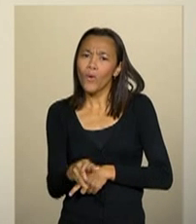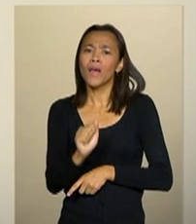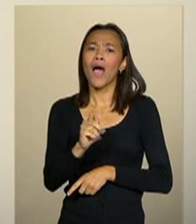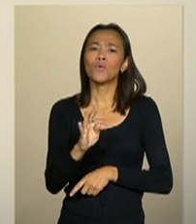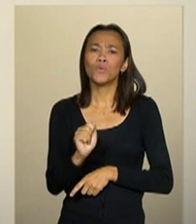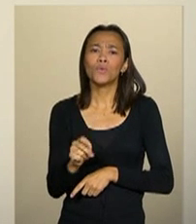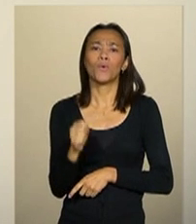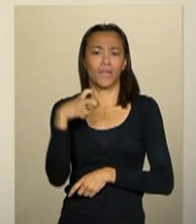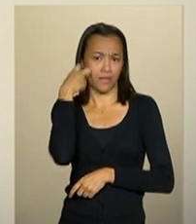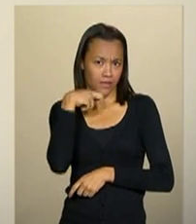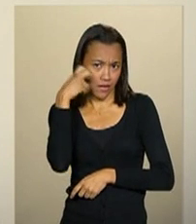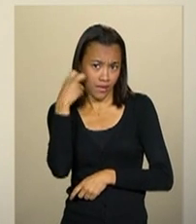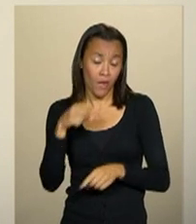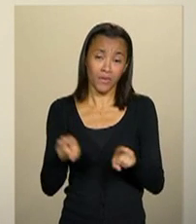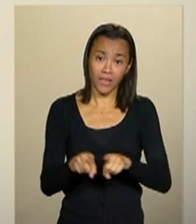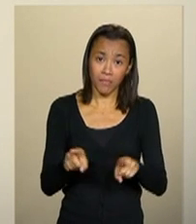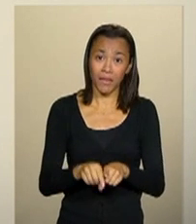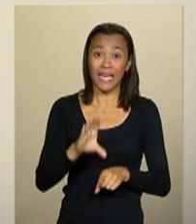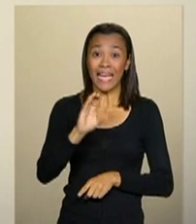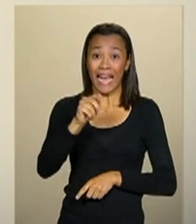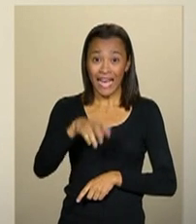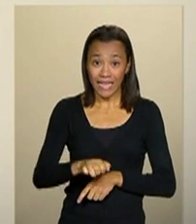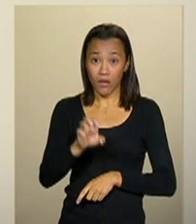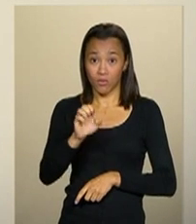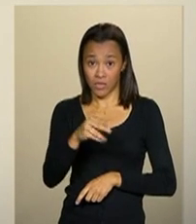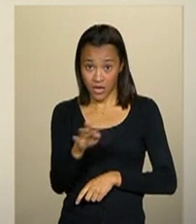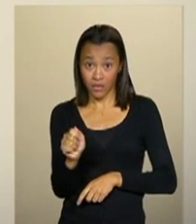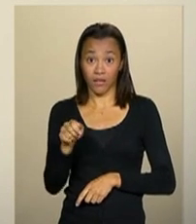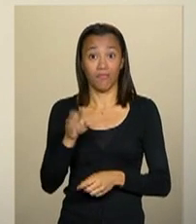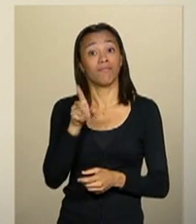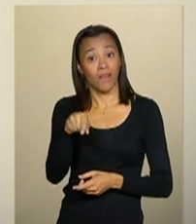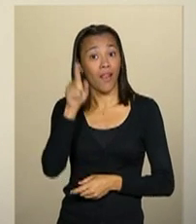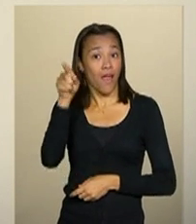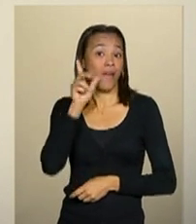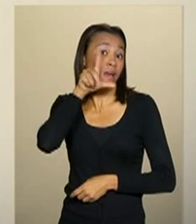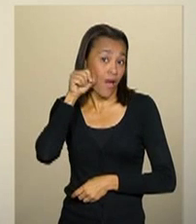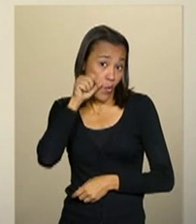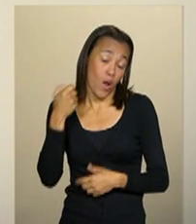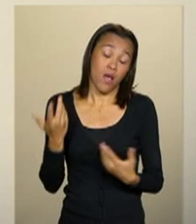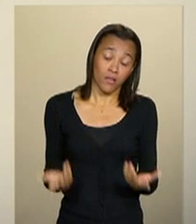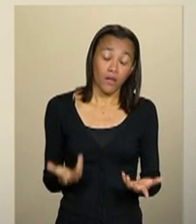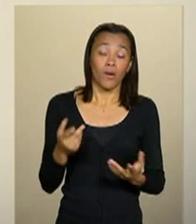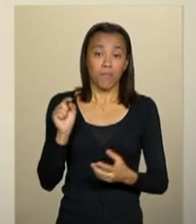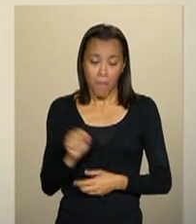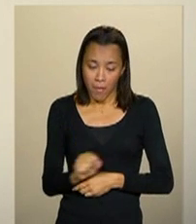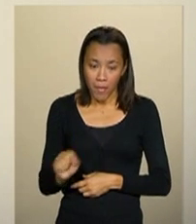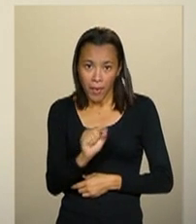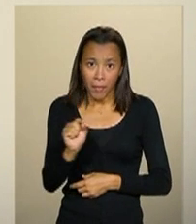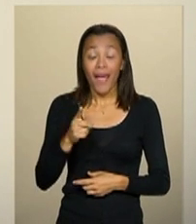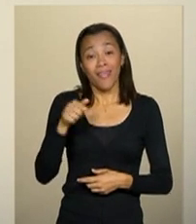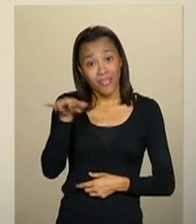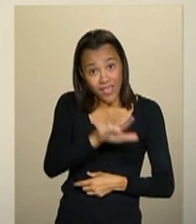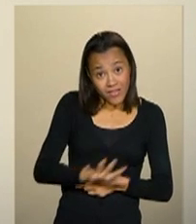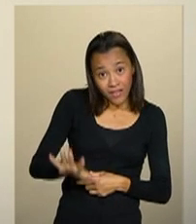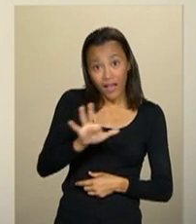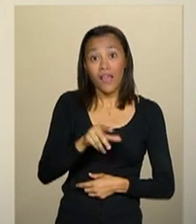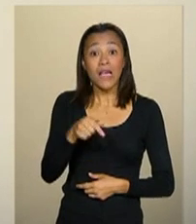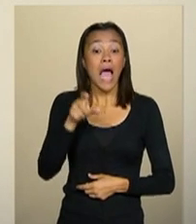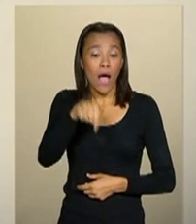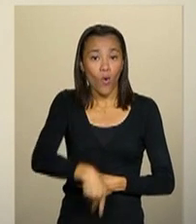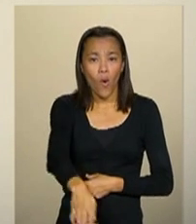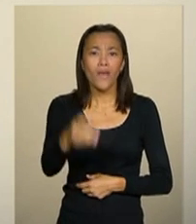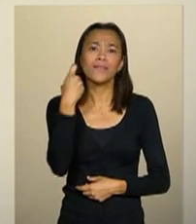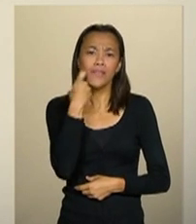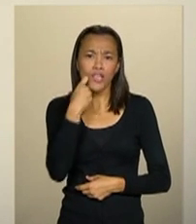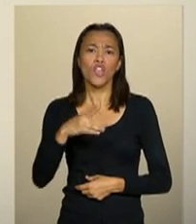no Rio Grande do Norte e o canal do Sertão alagoano lá em Alagoas não sei se você sabe Luciano Mas nesta sexta-feira